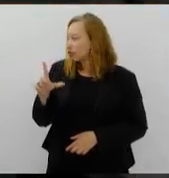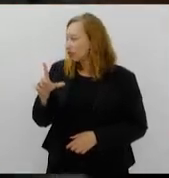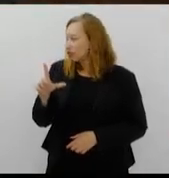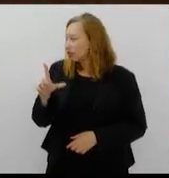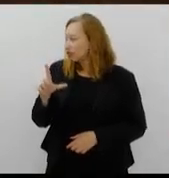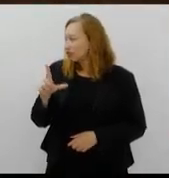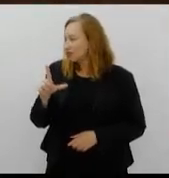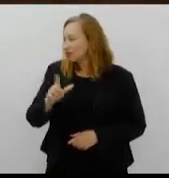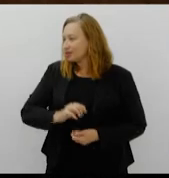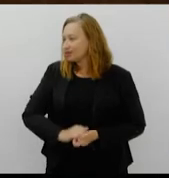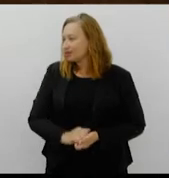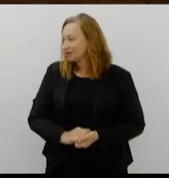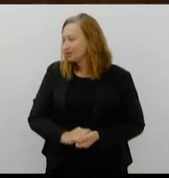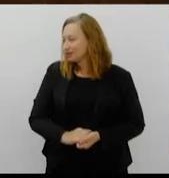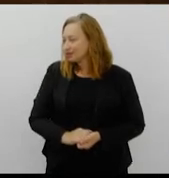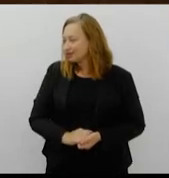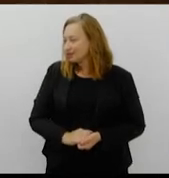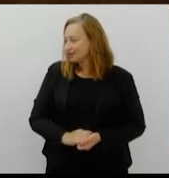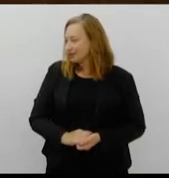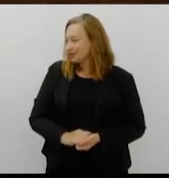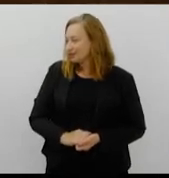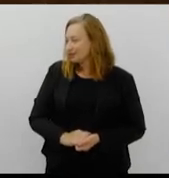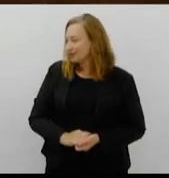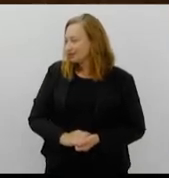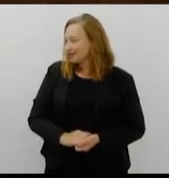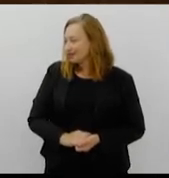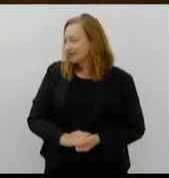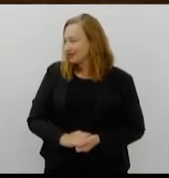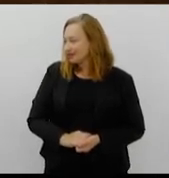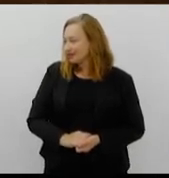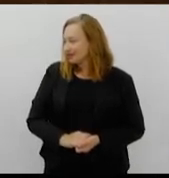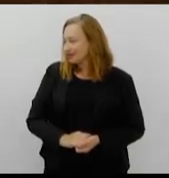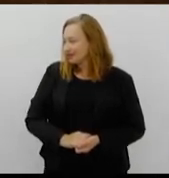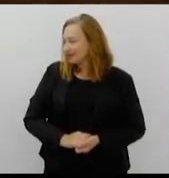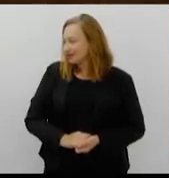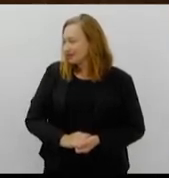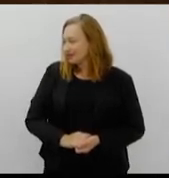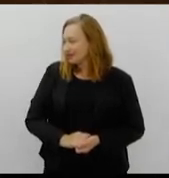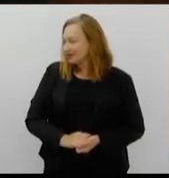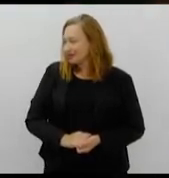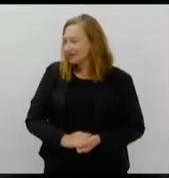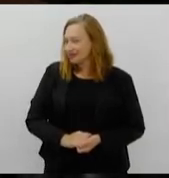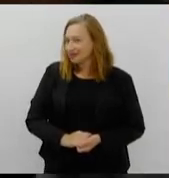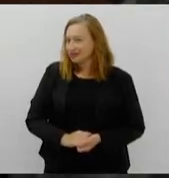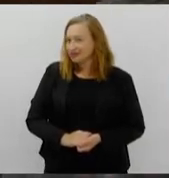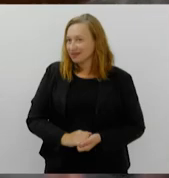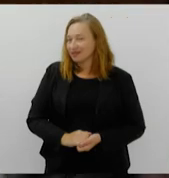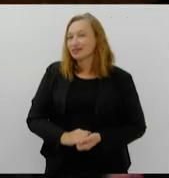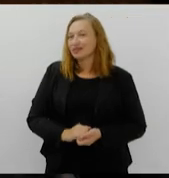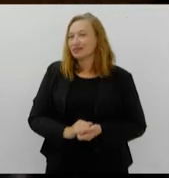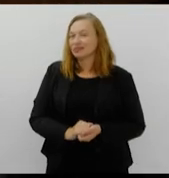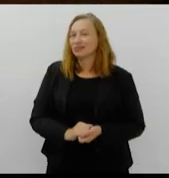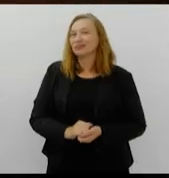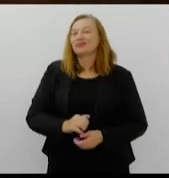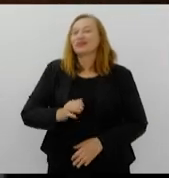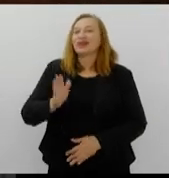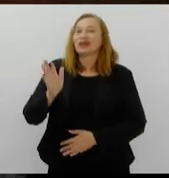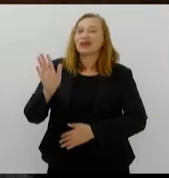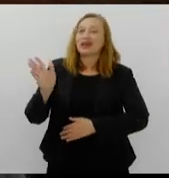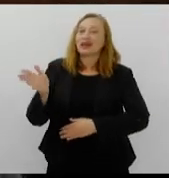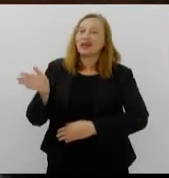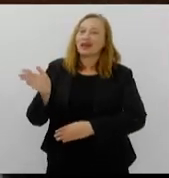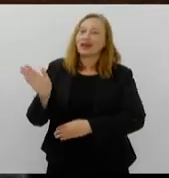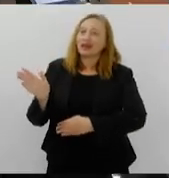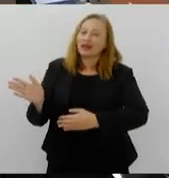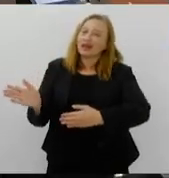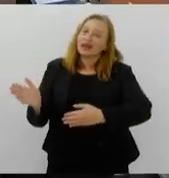Volta Redonda está no momento de alegria, onde nós, ano que vem, se Deus quiser, estaremos fazendo um bom trabalho na Série B. Obrigado,